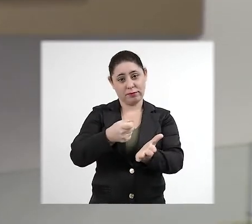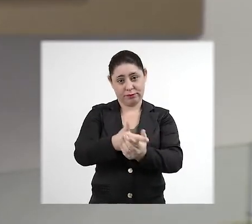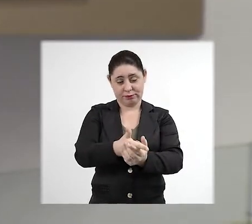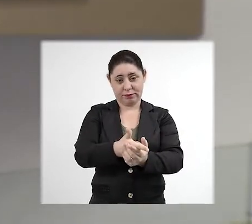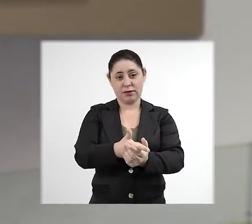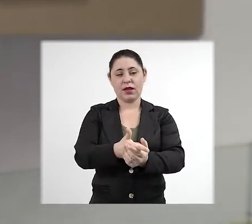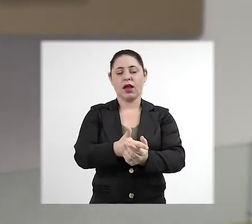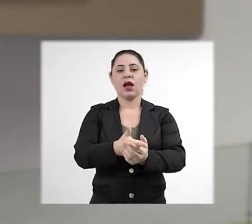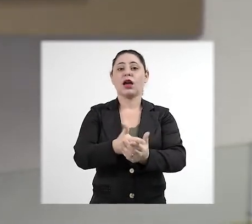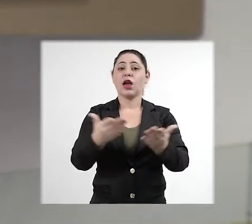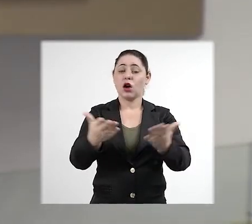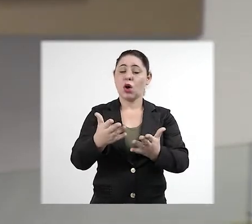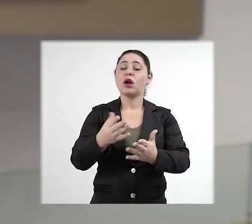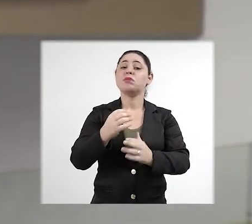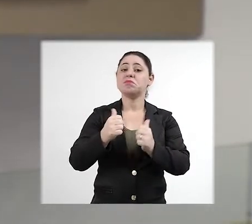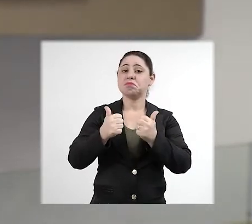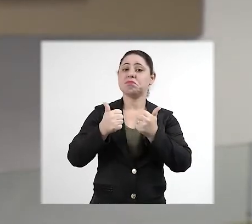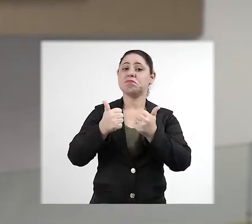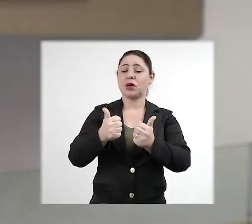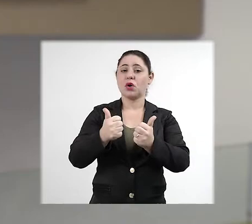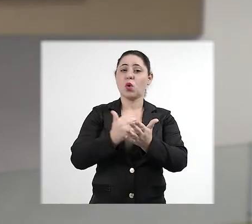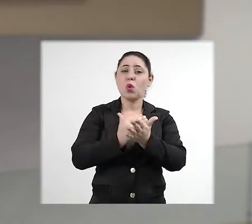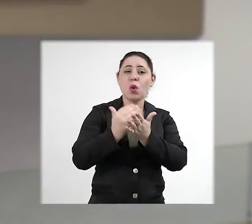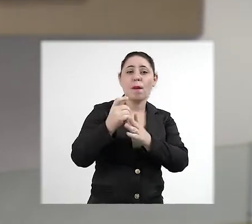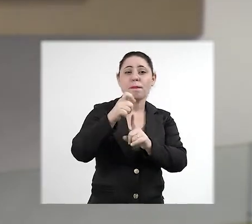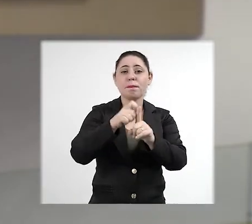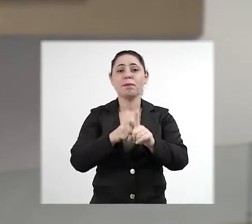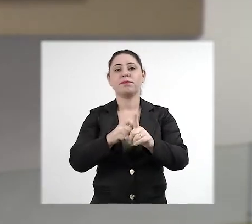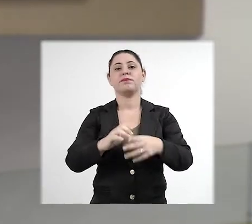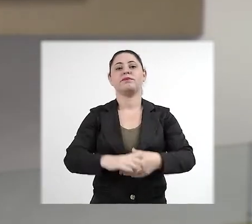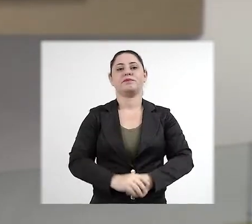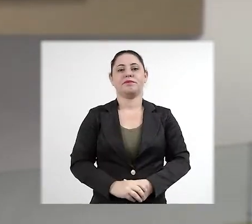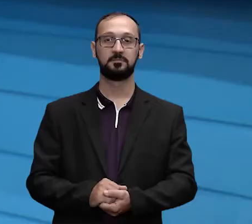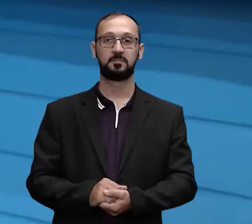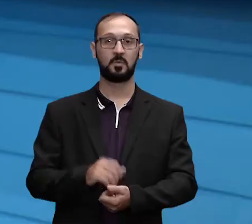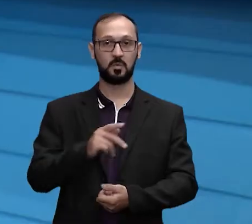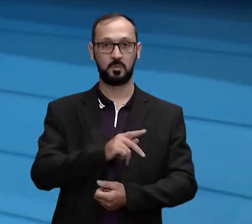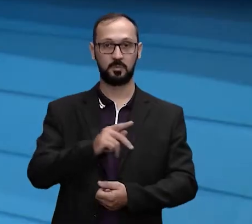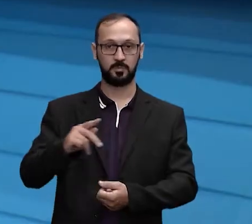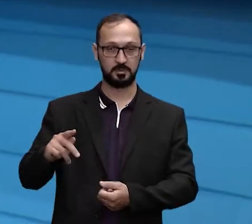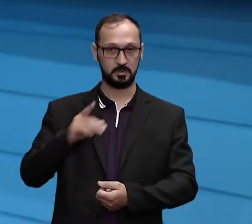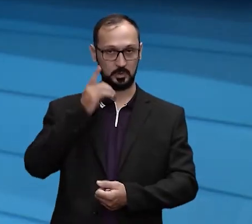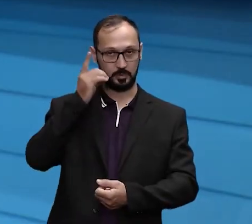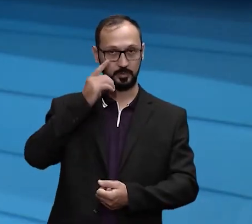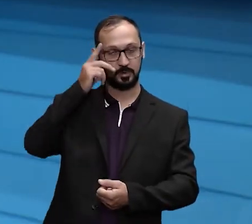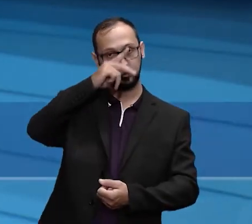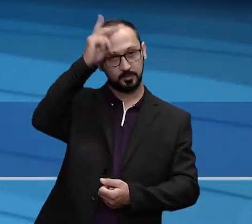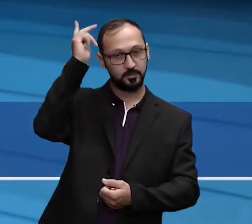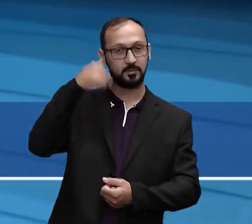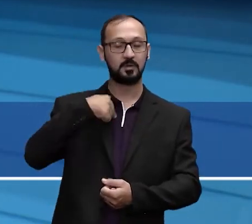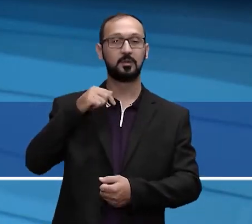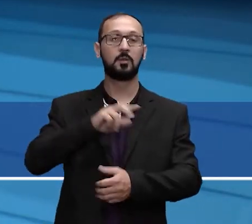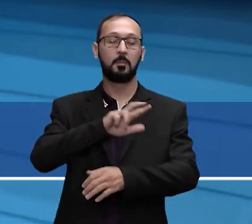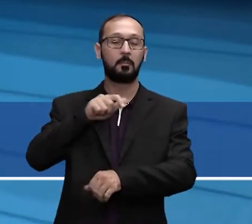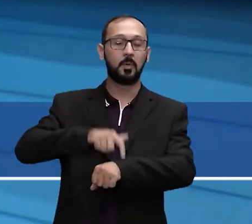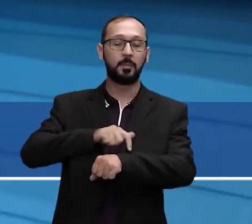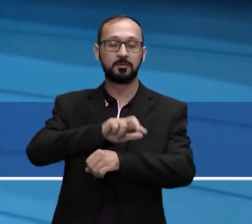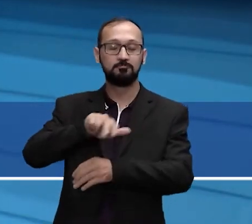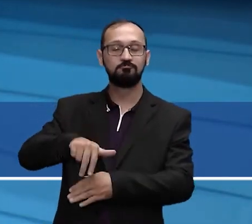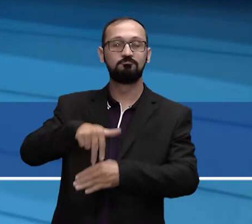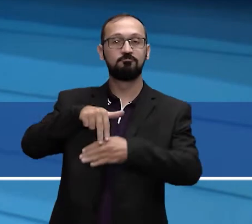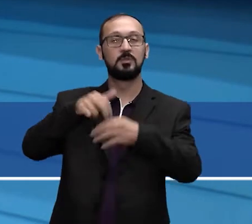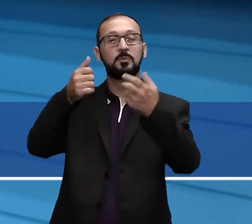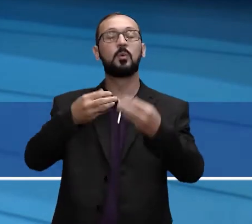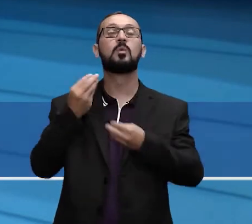Fiscal Premiada e registrou dados positivos já no primeiro mês. O presidente da Lemes, deputado Paulo Correia, abordou durante